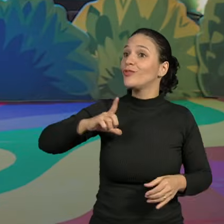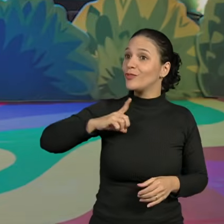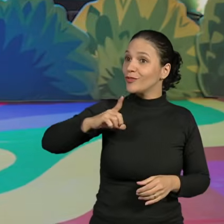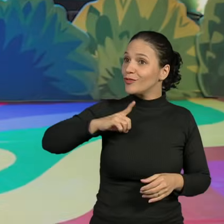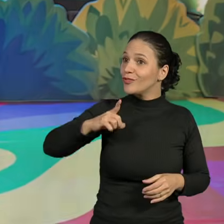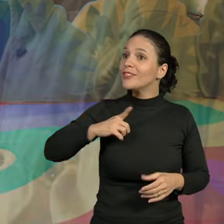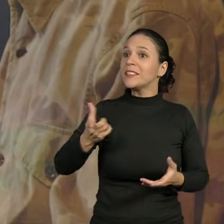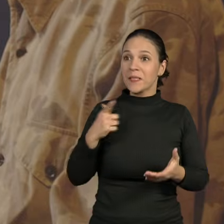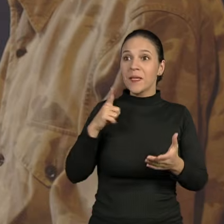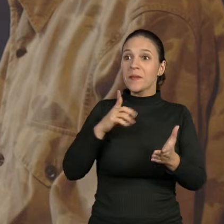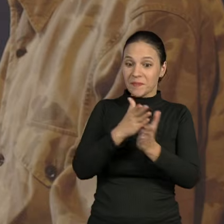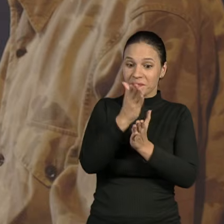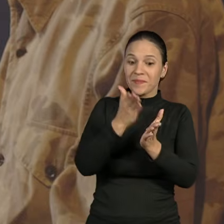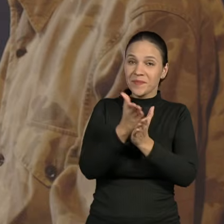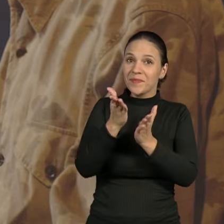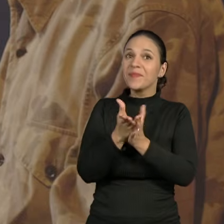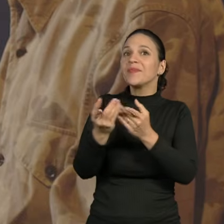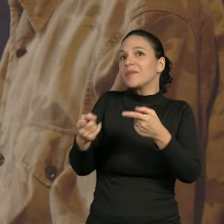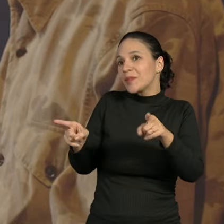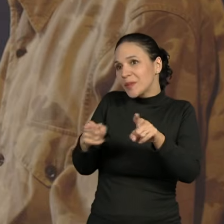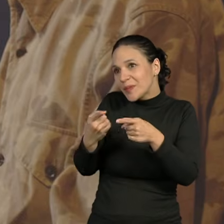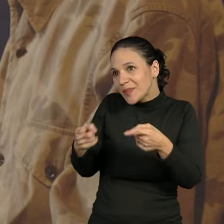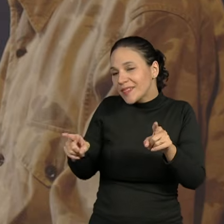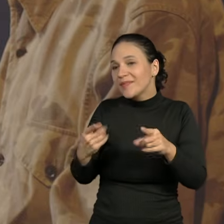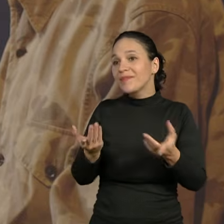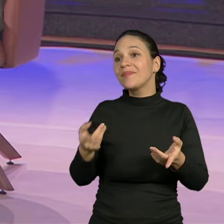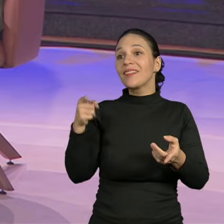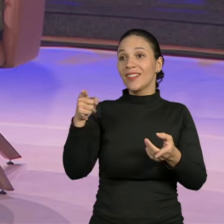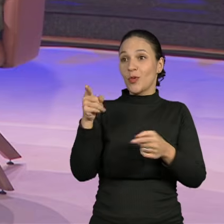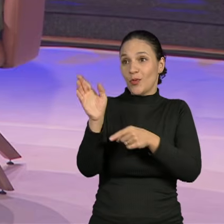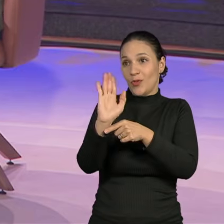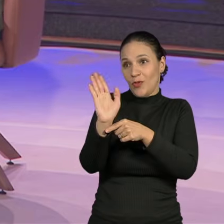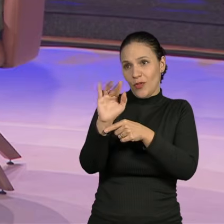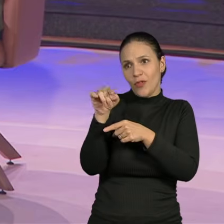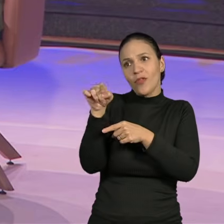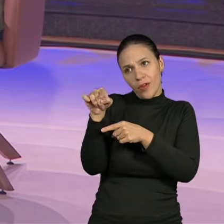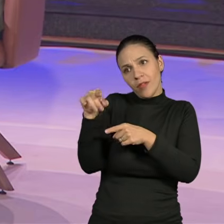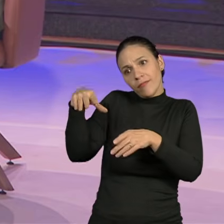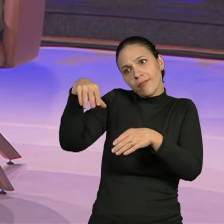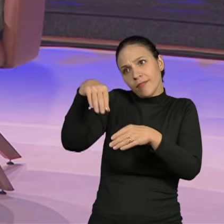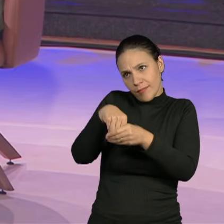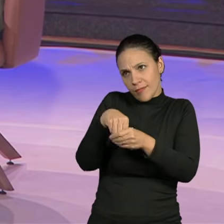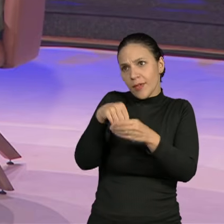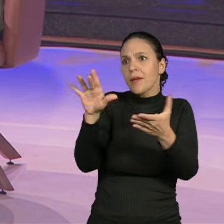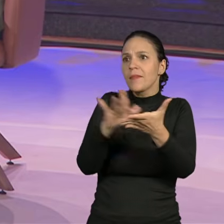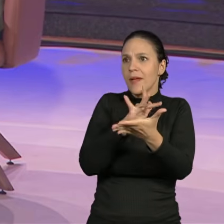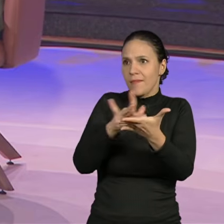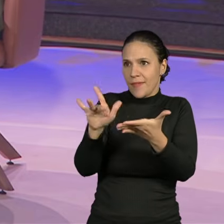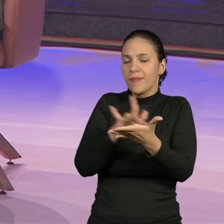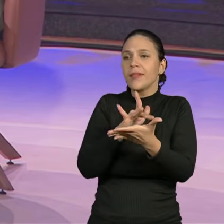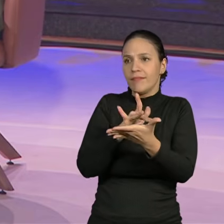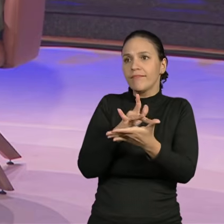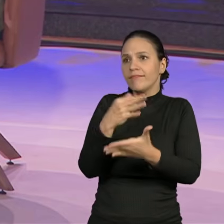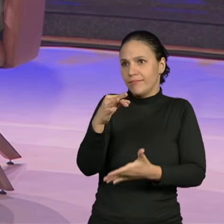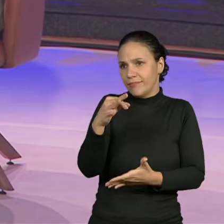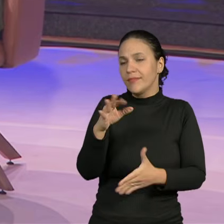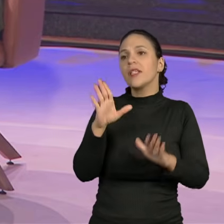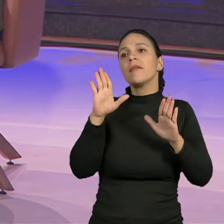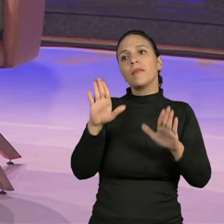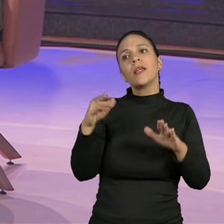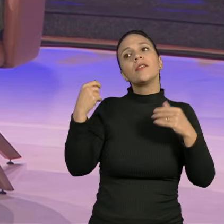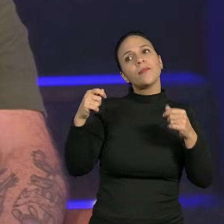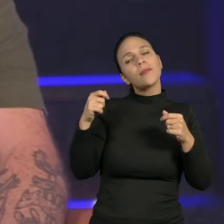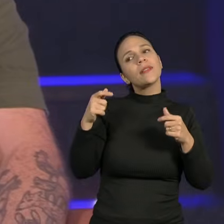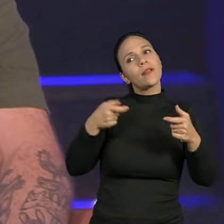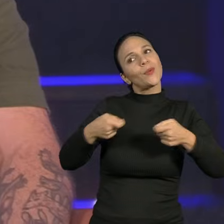teatro, né, temos as músicas. Então, o videoclipe ele faz parte, ele está nas telas realmente para a criançada, mas para ser usado com